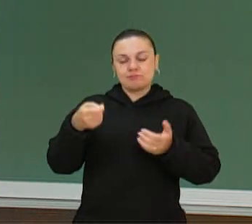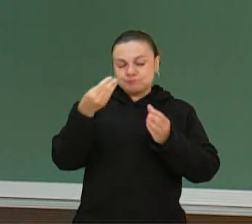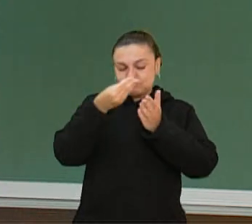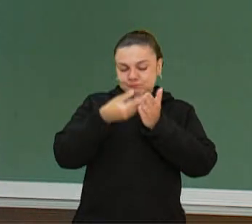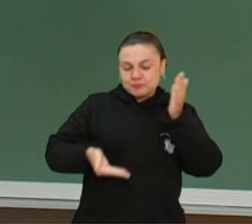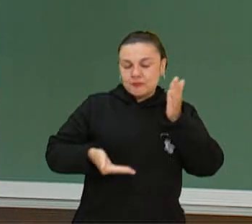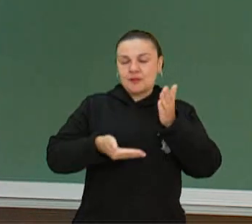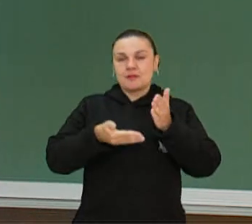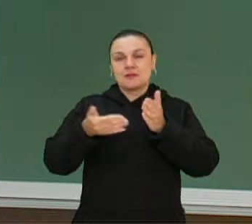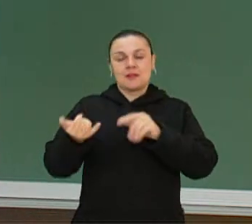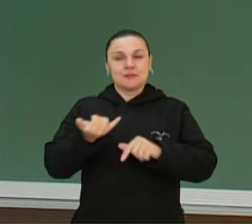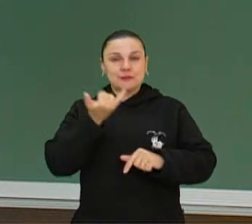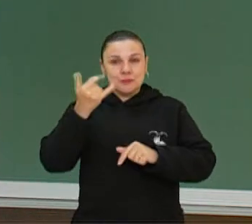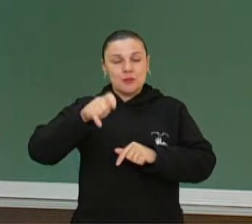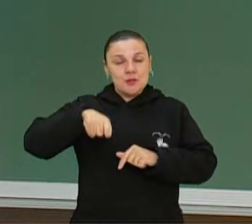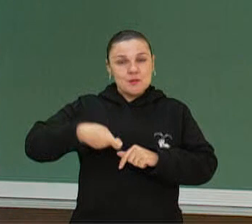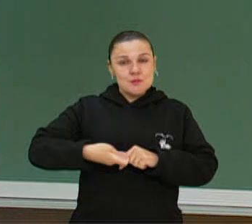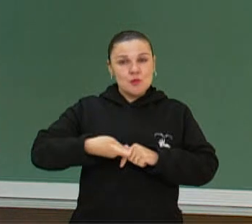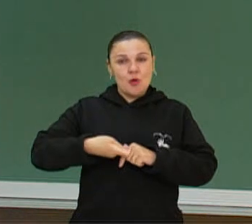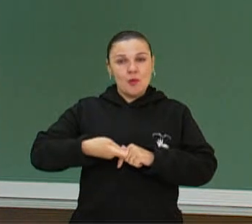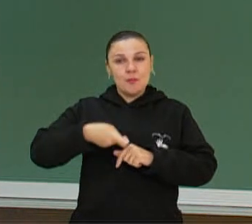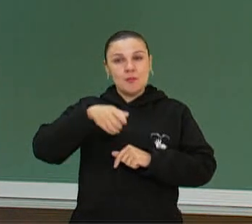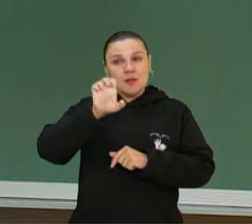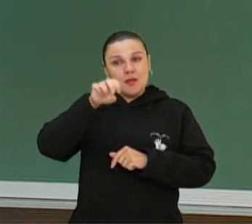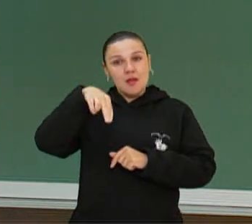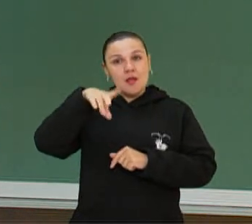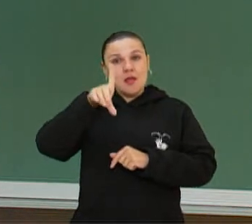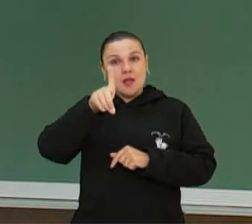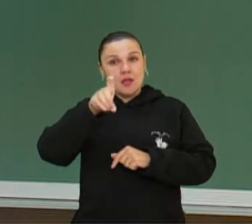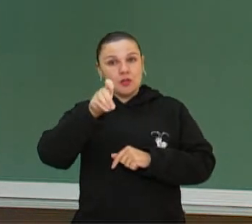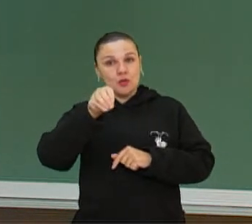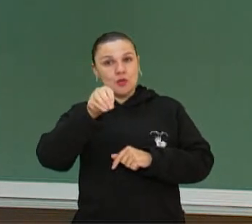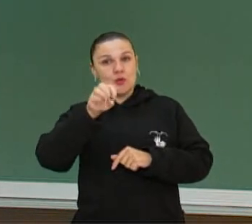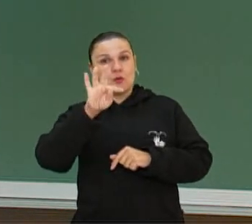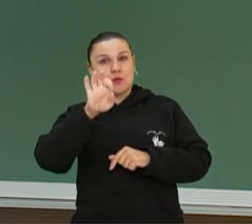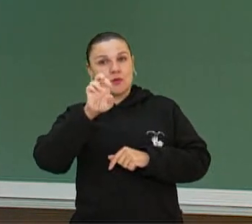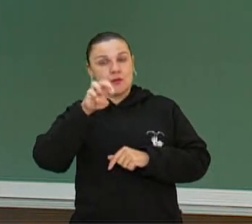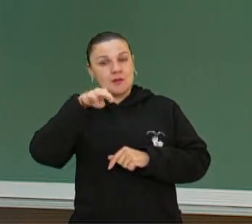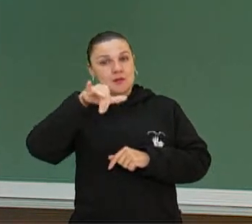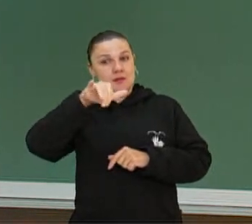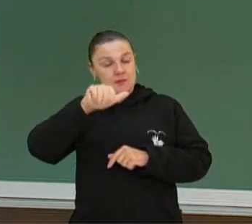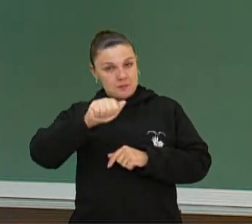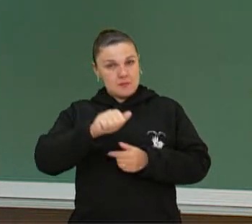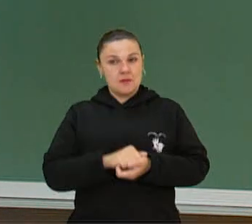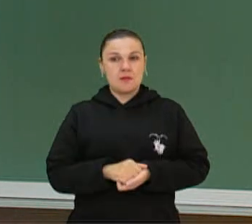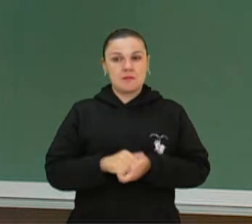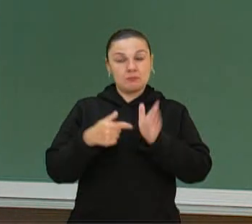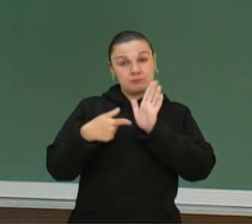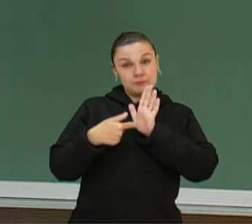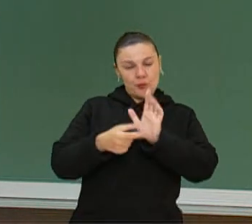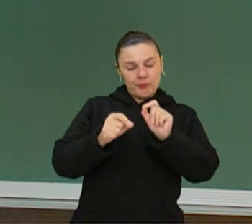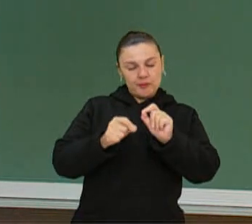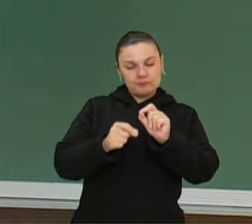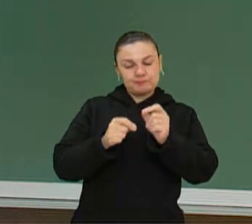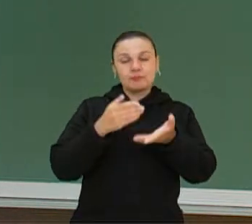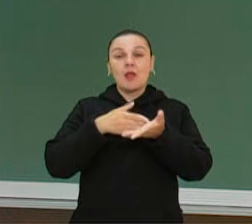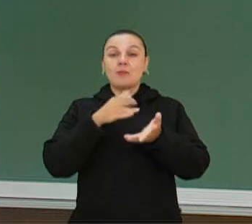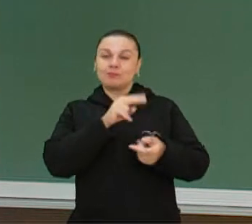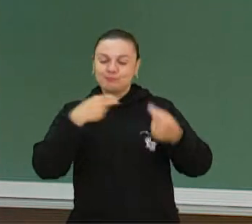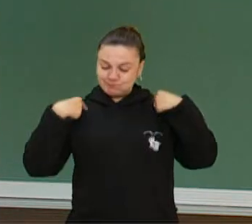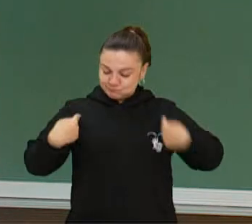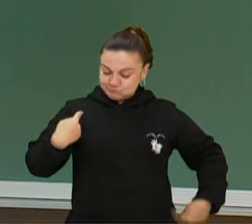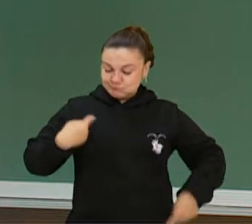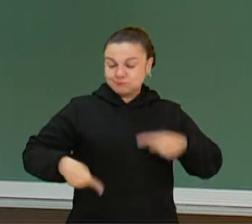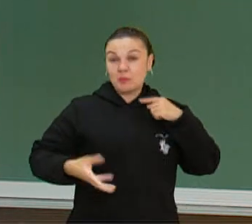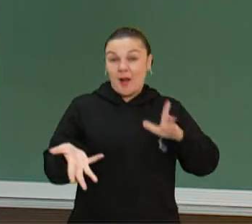desvantagem importantíssima na endotermia. A desvantagem que nós vamos apresentar aqui é que ela tem alto custo metabólico,